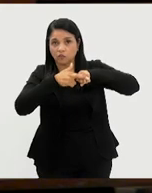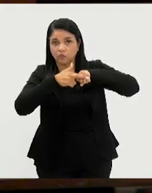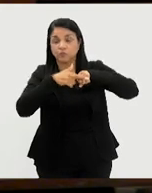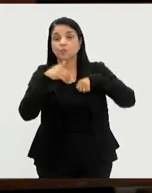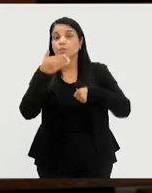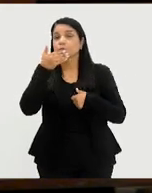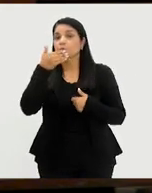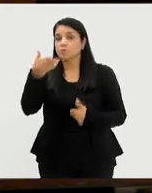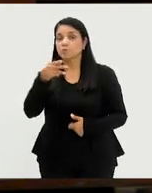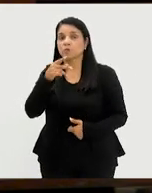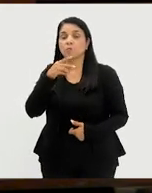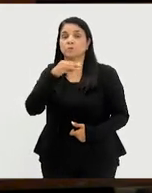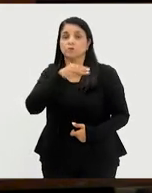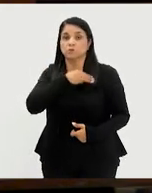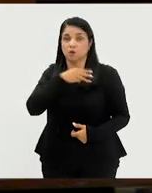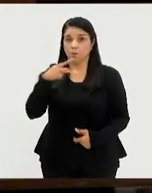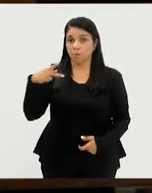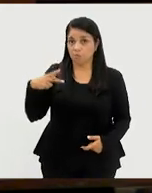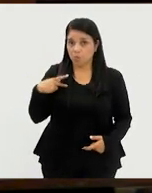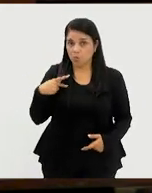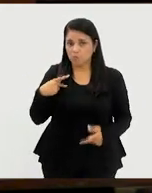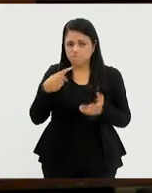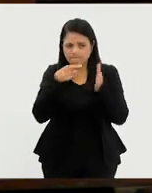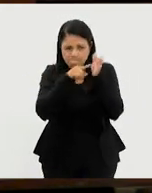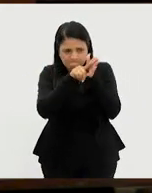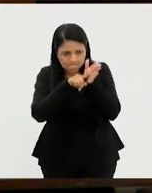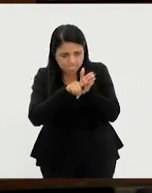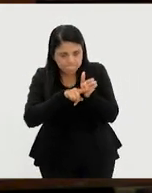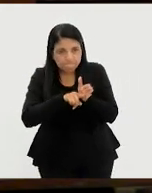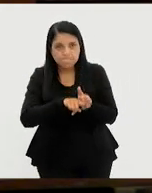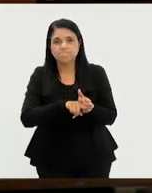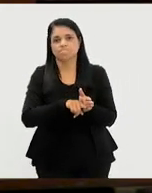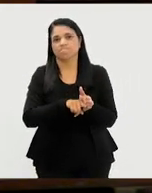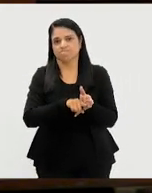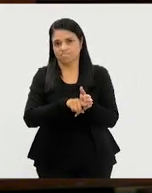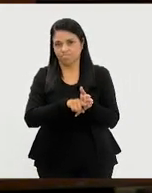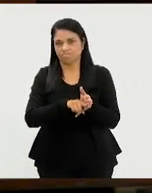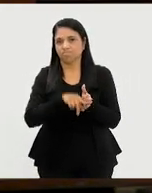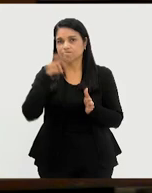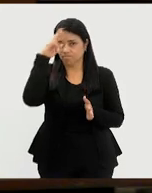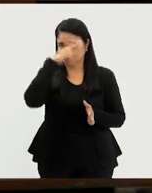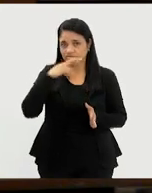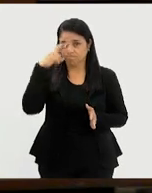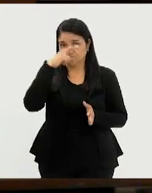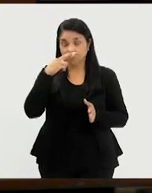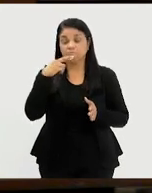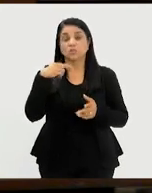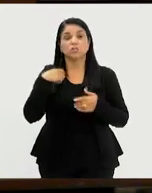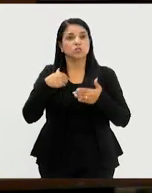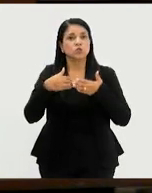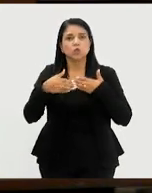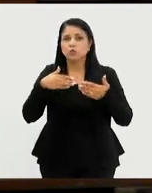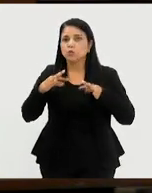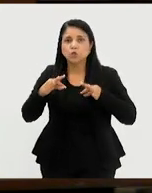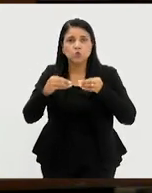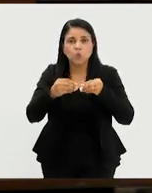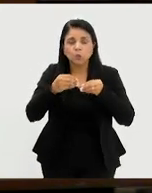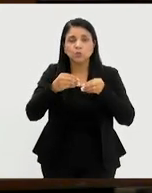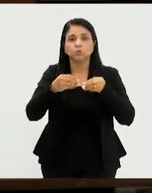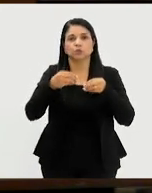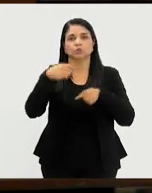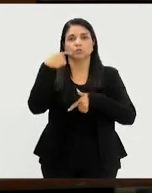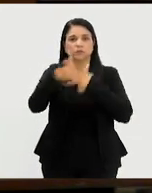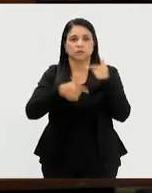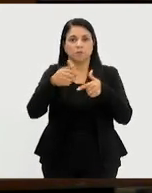Público que apure que apure porque tudo que é serviço feito em prefeitura que move dinheiro tem que